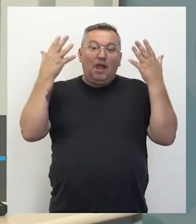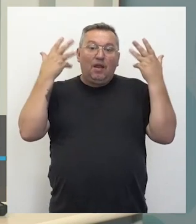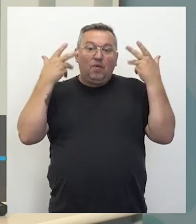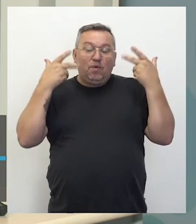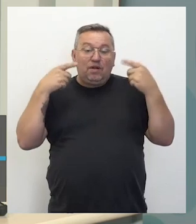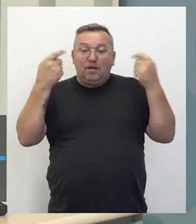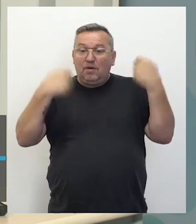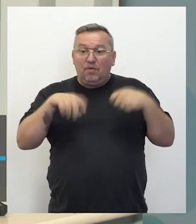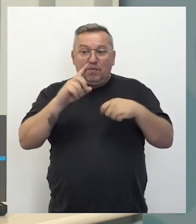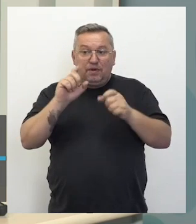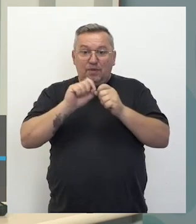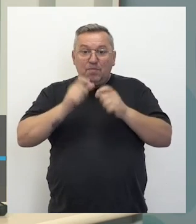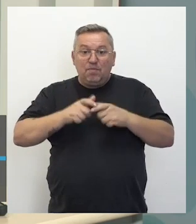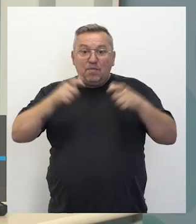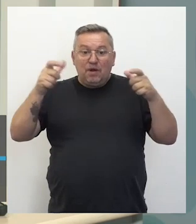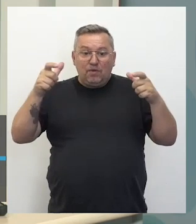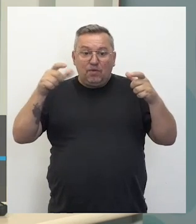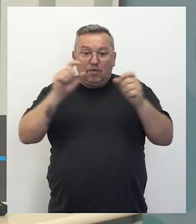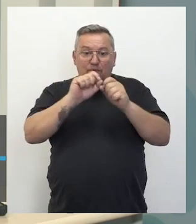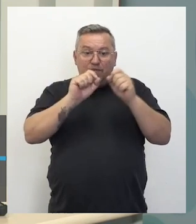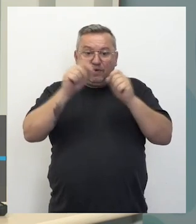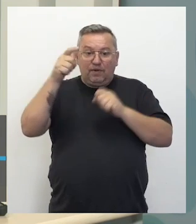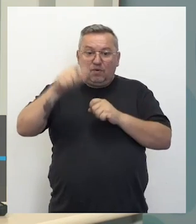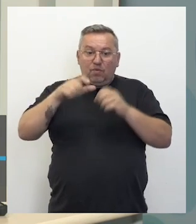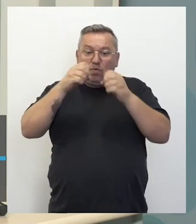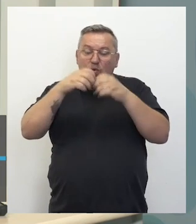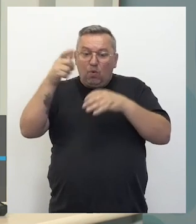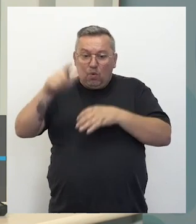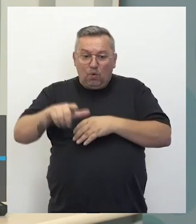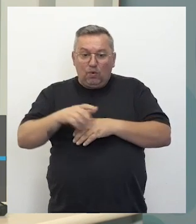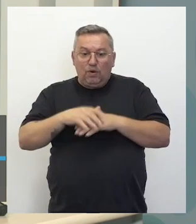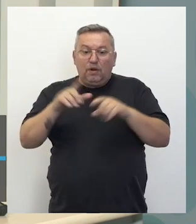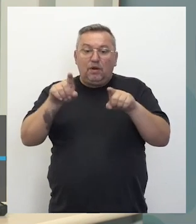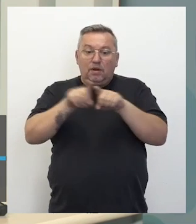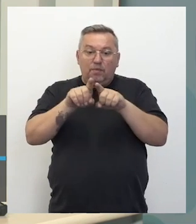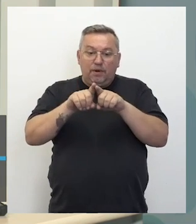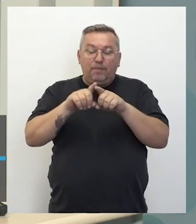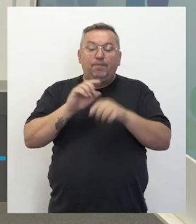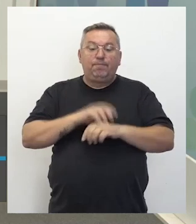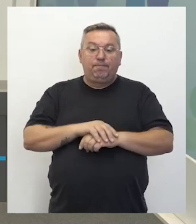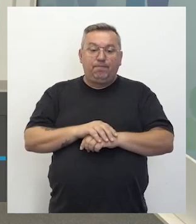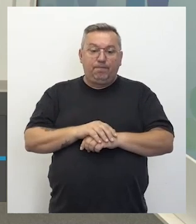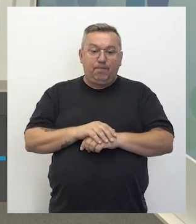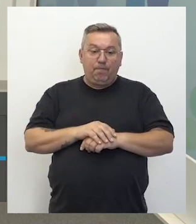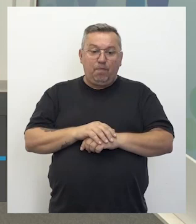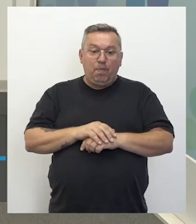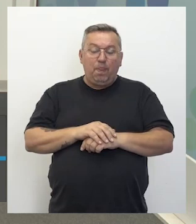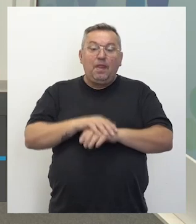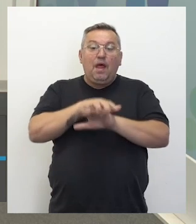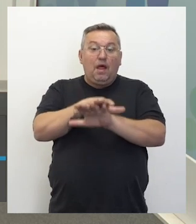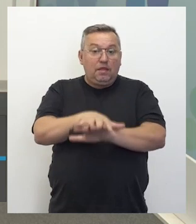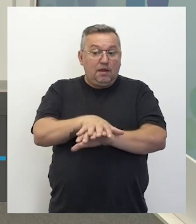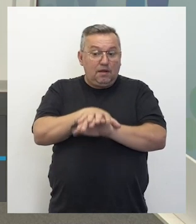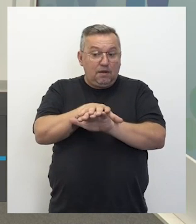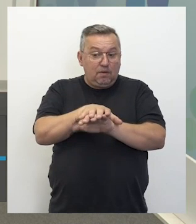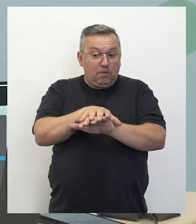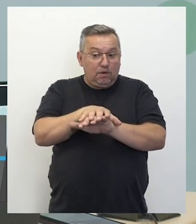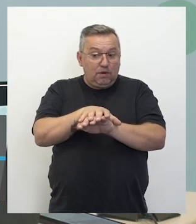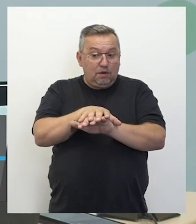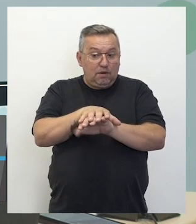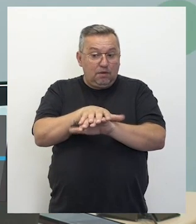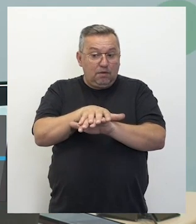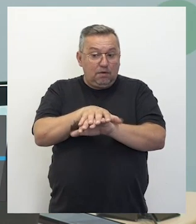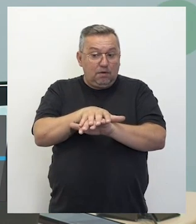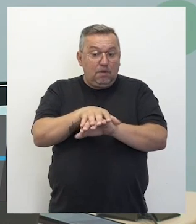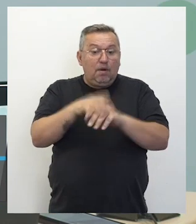não precisam ter uma relação para gerar um ovo, um filhote. Sim. A tartaruga precisa? Ela precisa, e se eu não estou